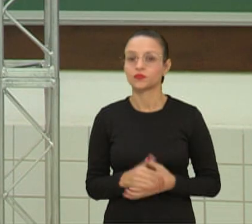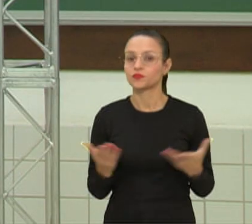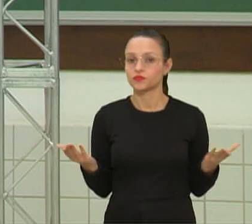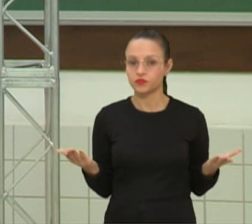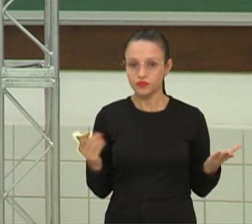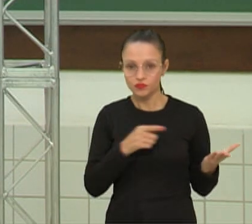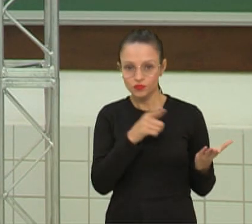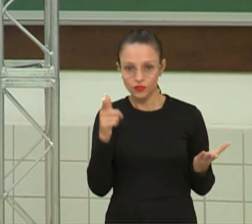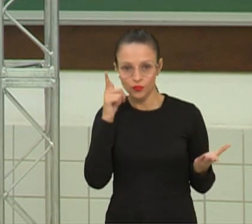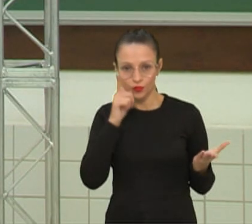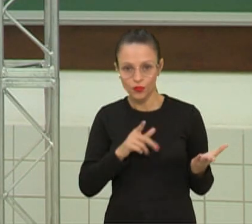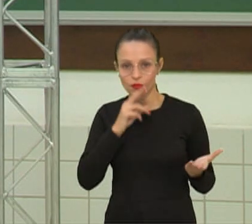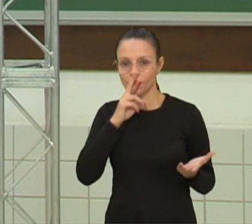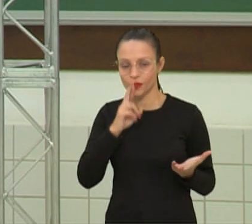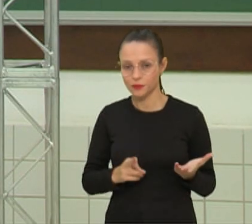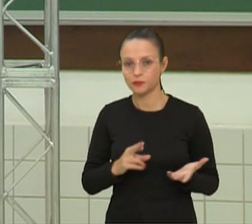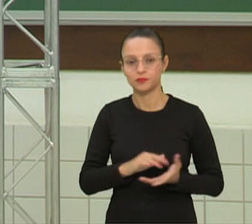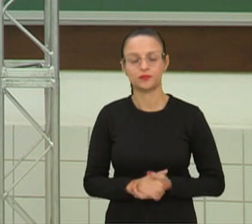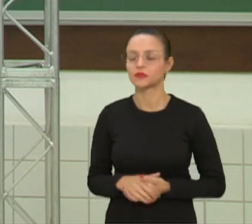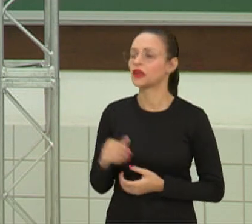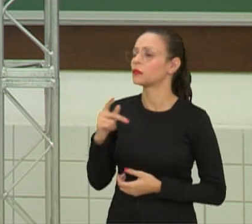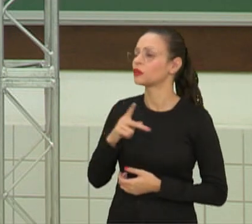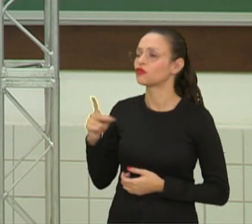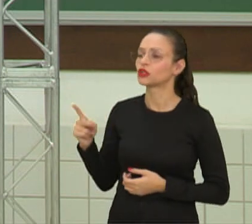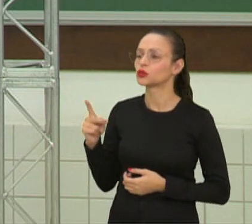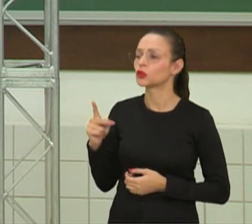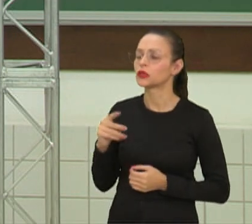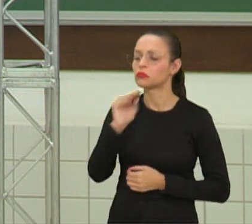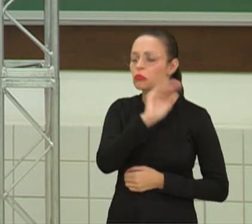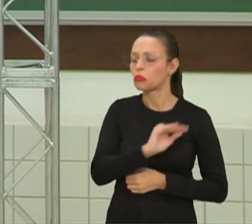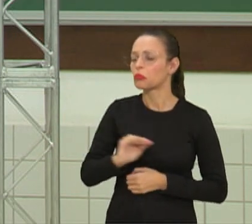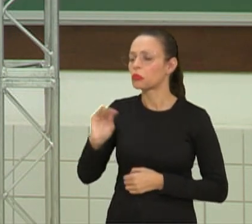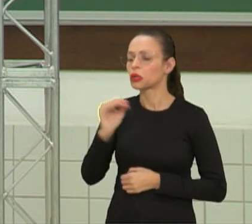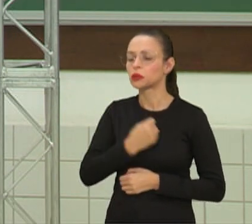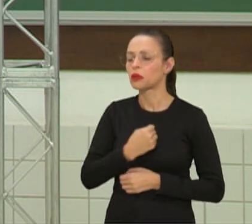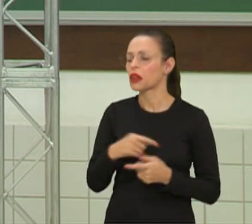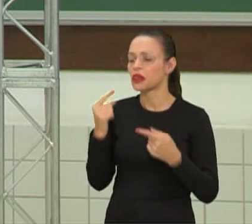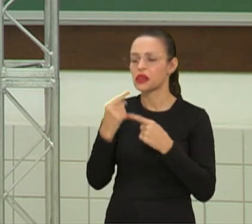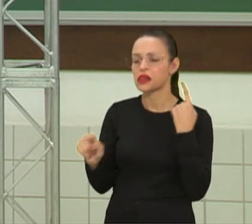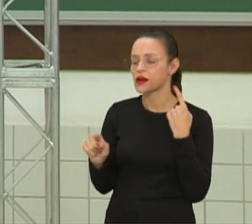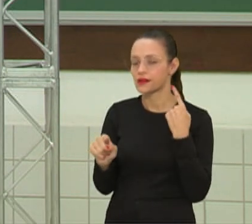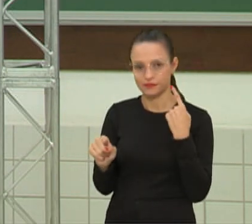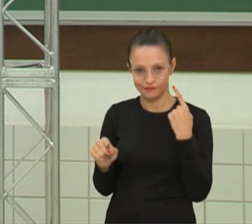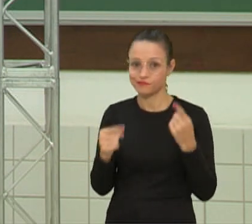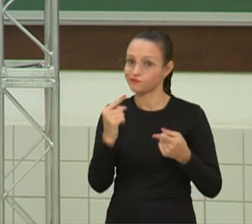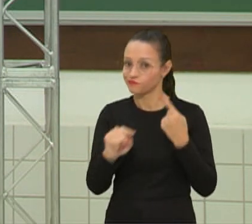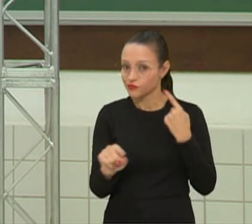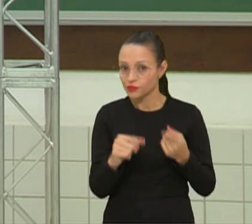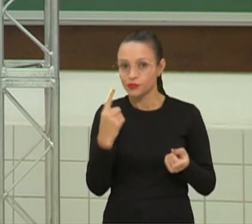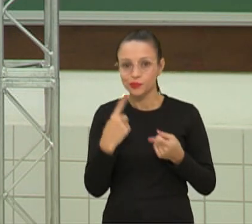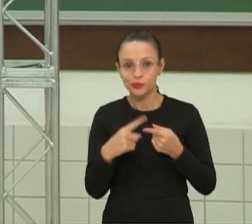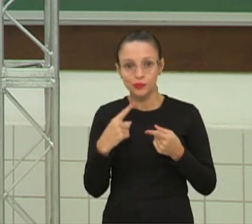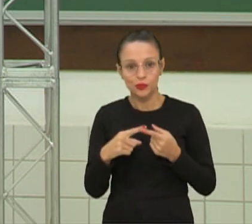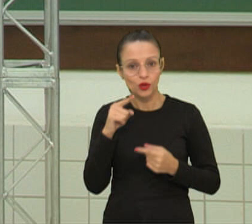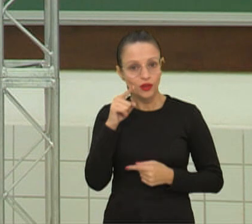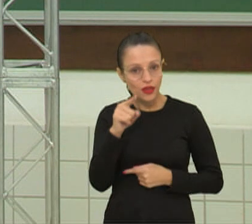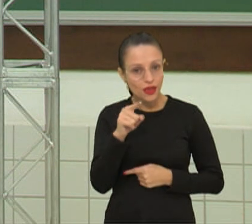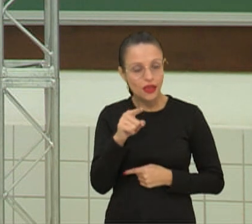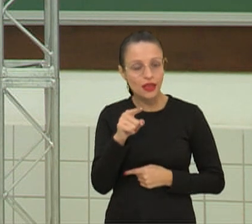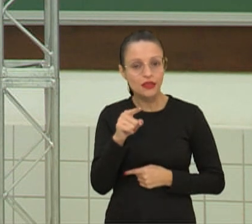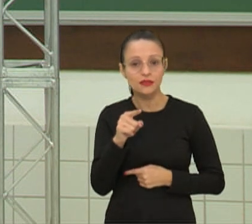E aí, pessoal, conseguiram? Ah, professor, eu passei o número lá para o outro lado e já não deu mais certo. Já não deu mais certo porque essa equação fracionária é de um